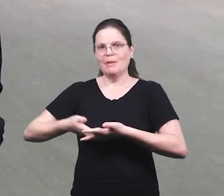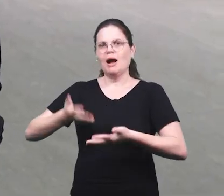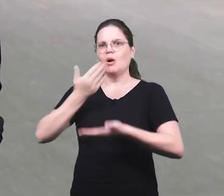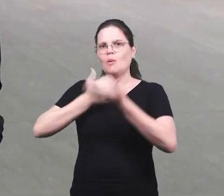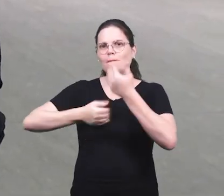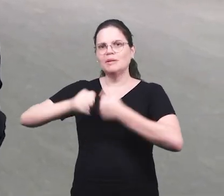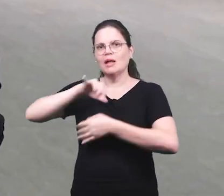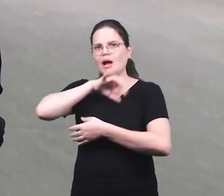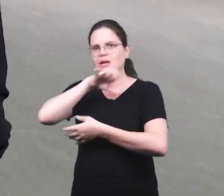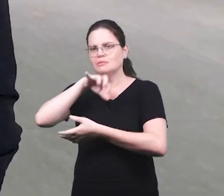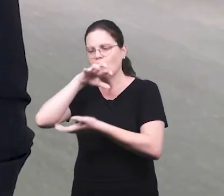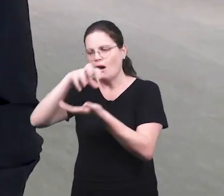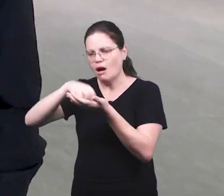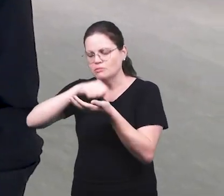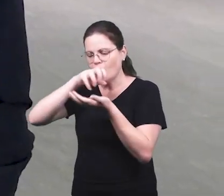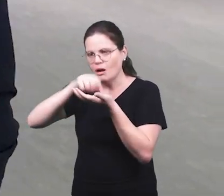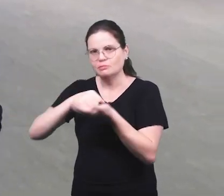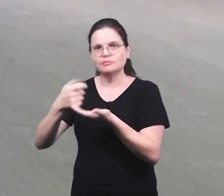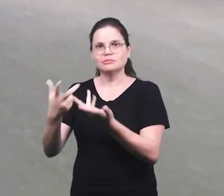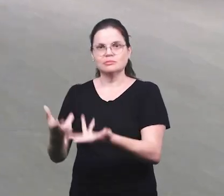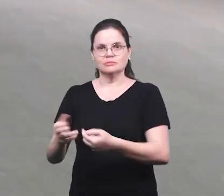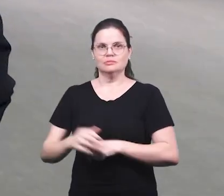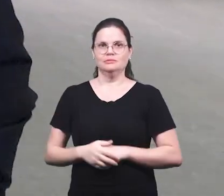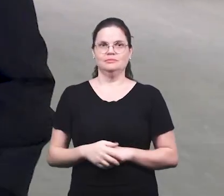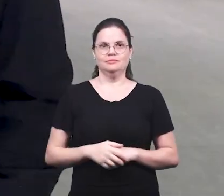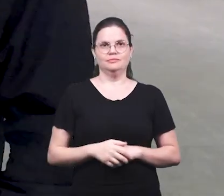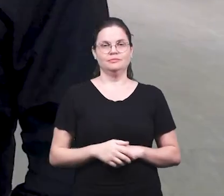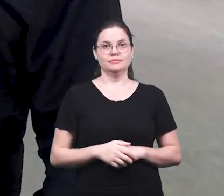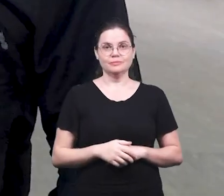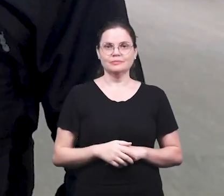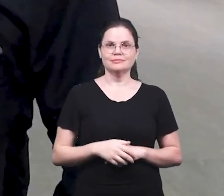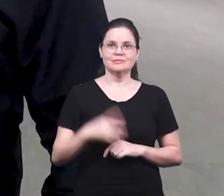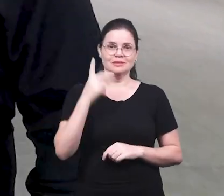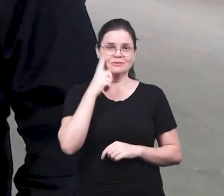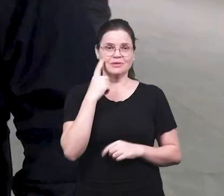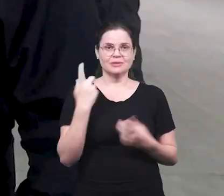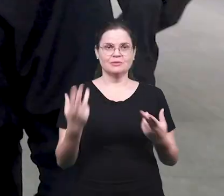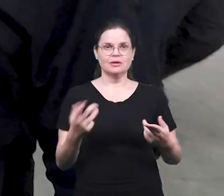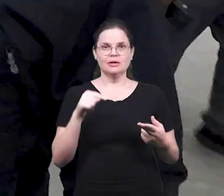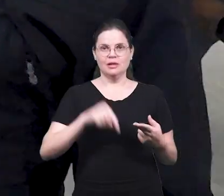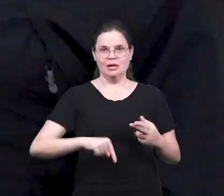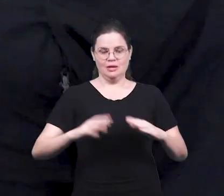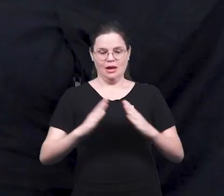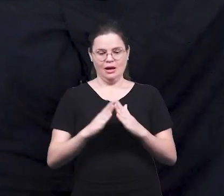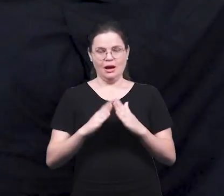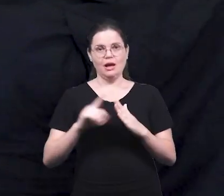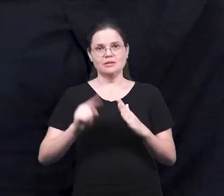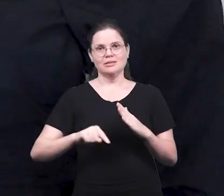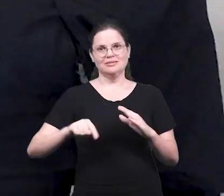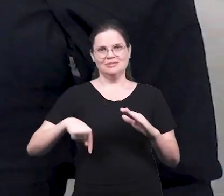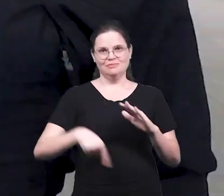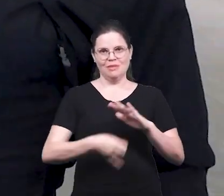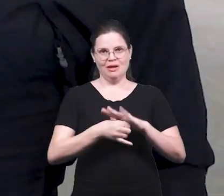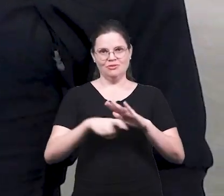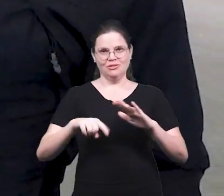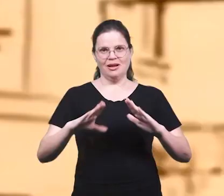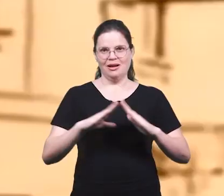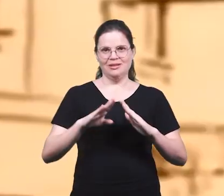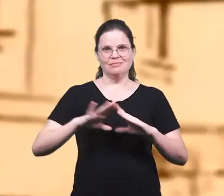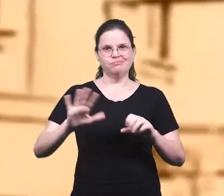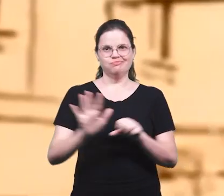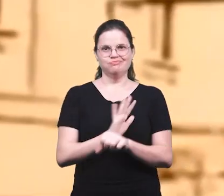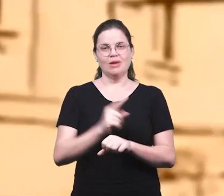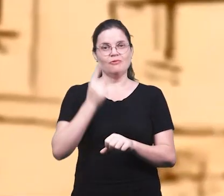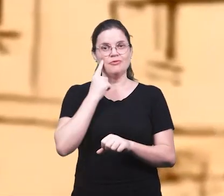E William Seymour cresceu o grupo que reunia aqui, ele viu esse local e achou o